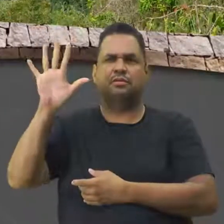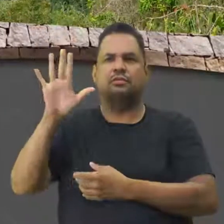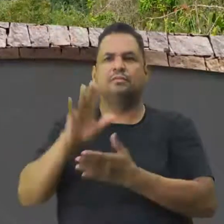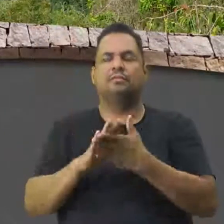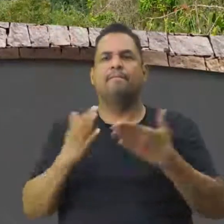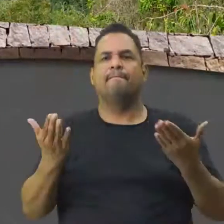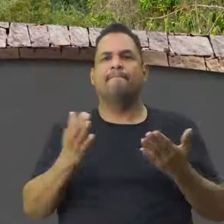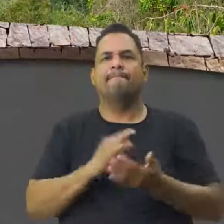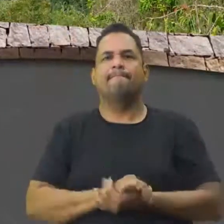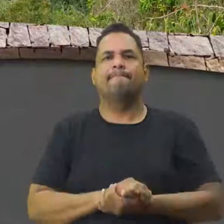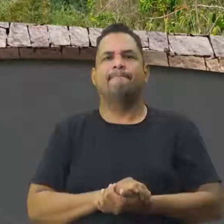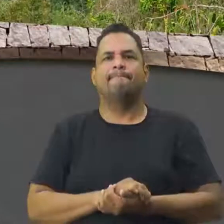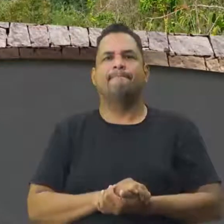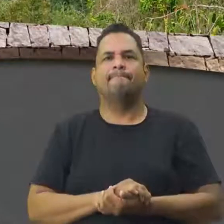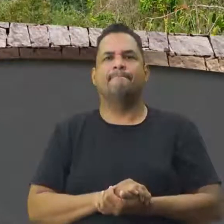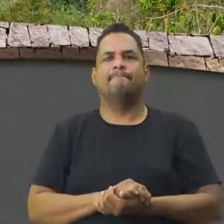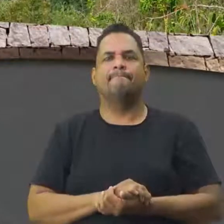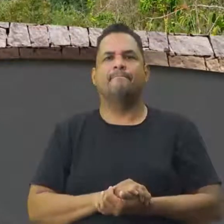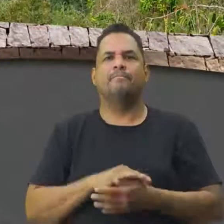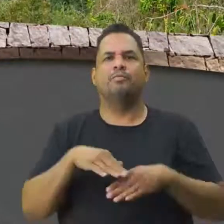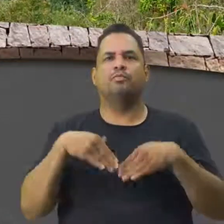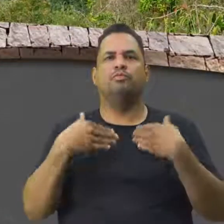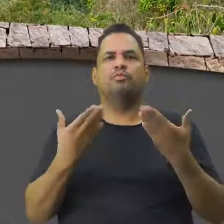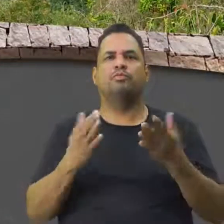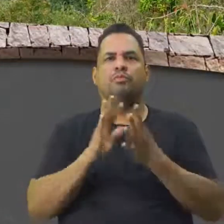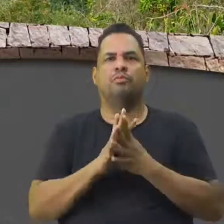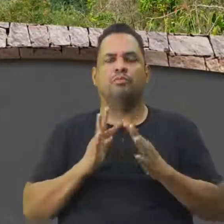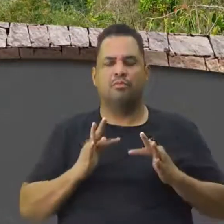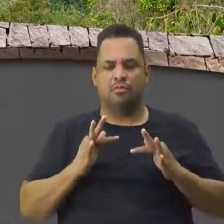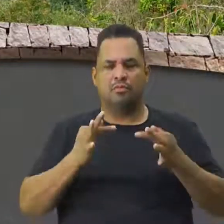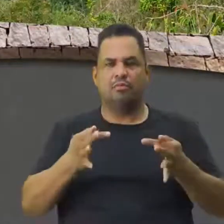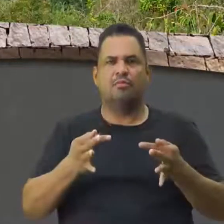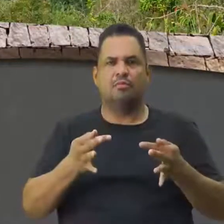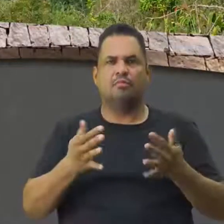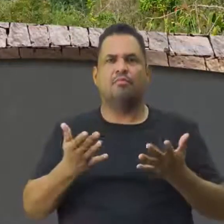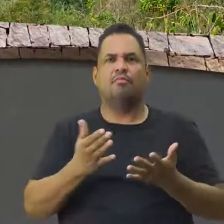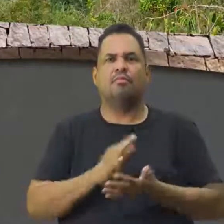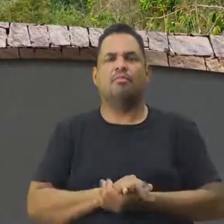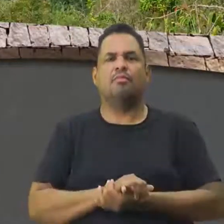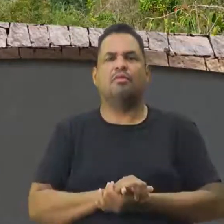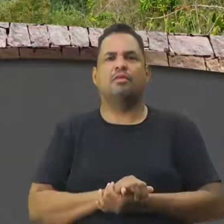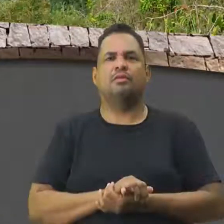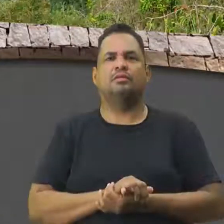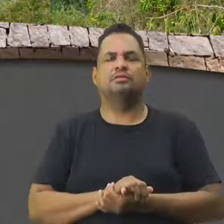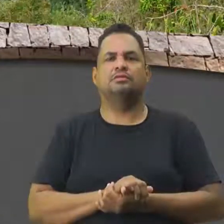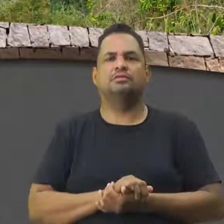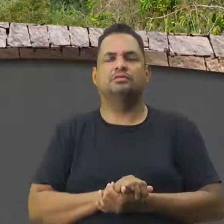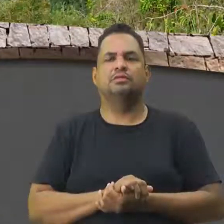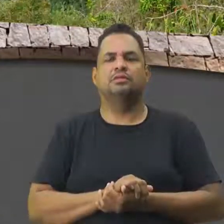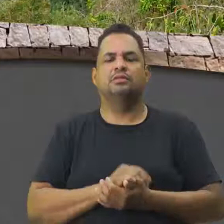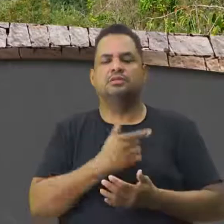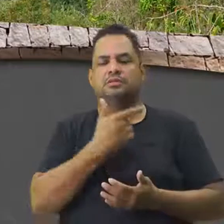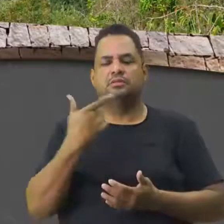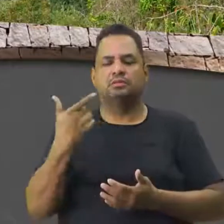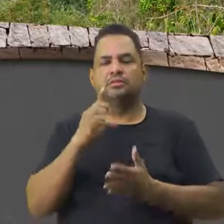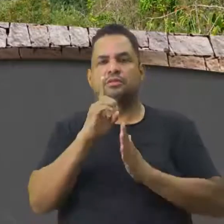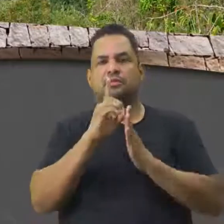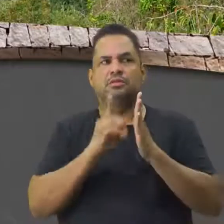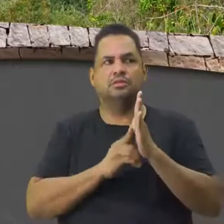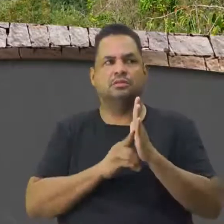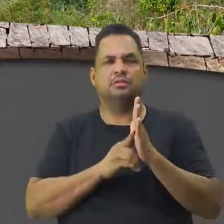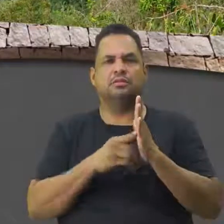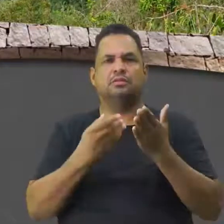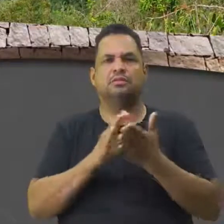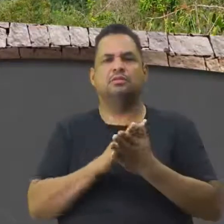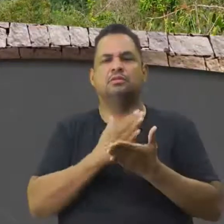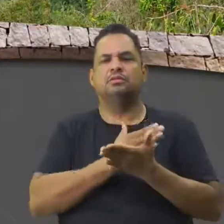decadência. Quando é no final da segunda década do século